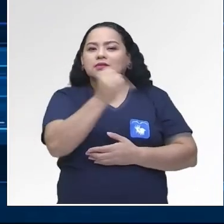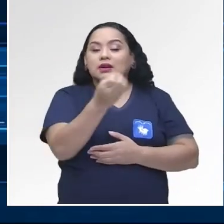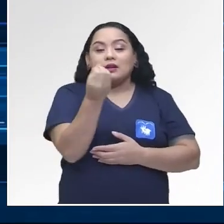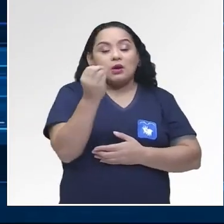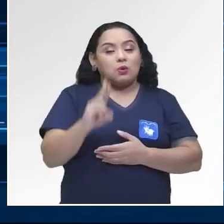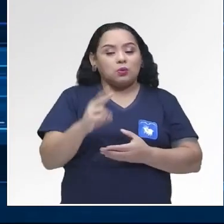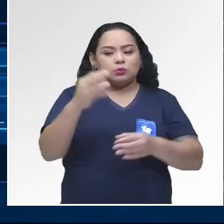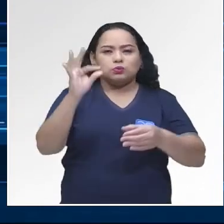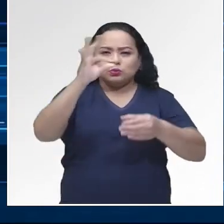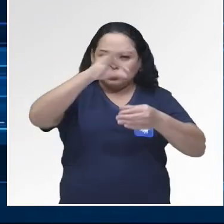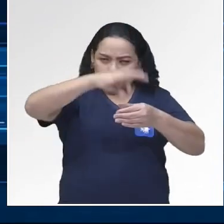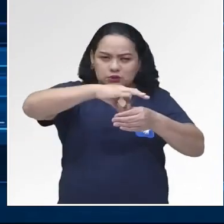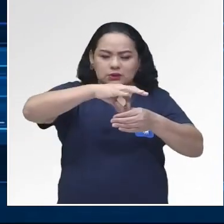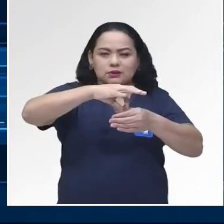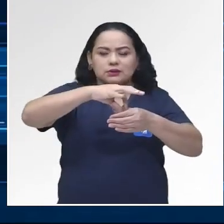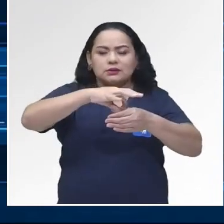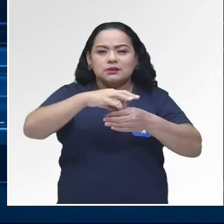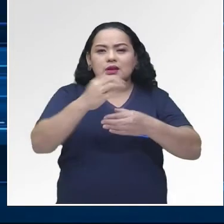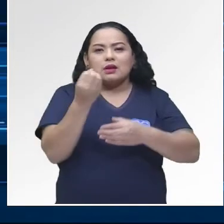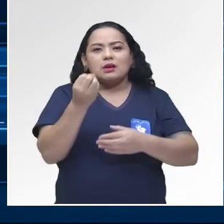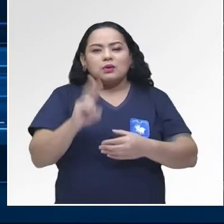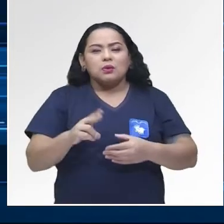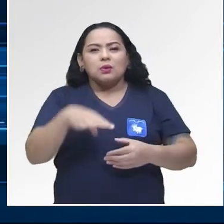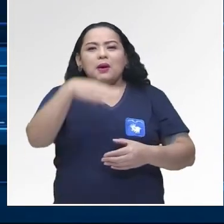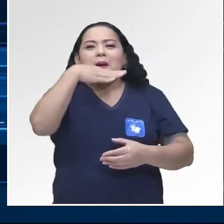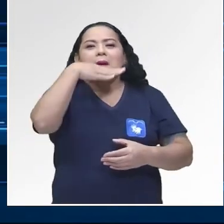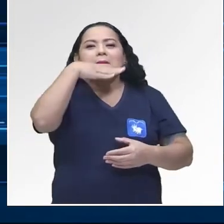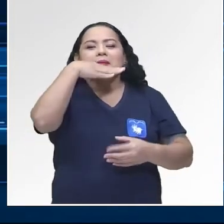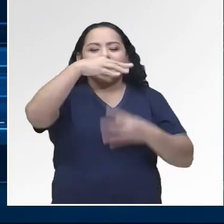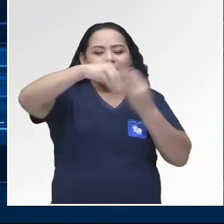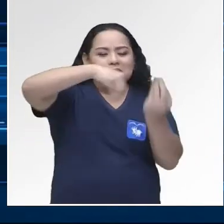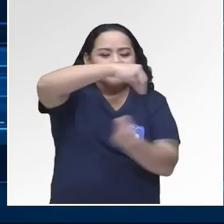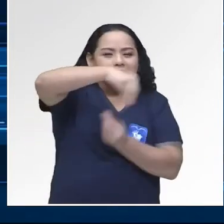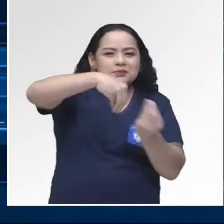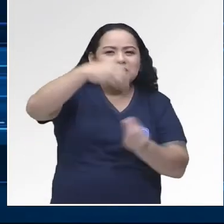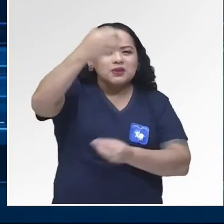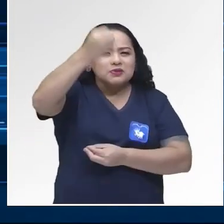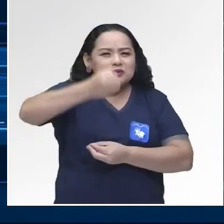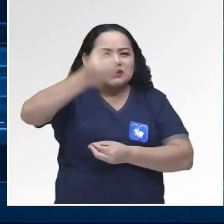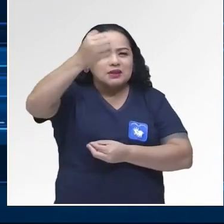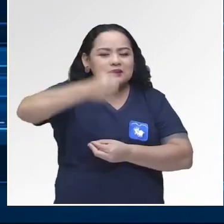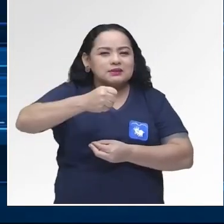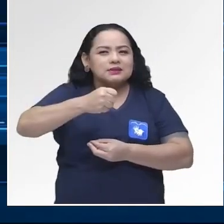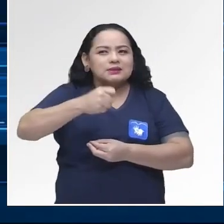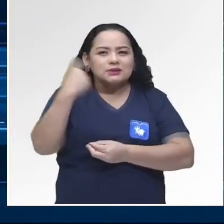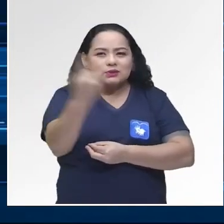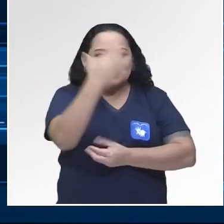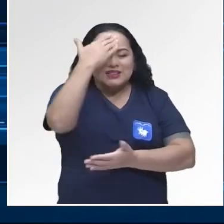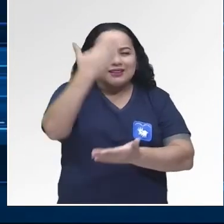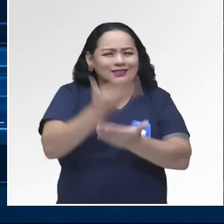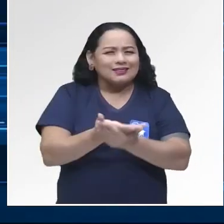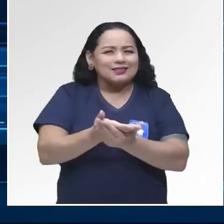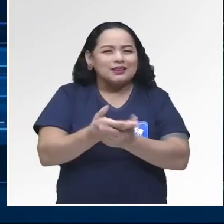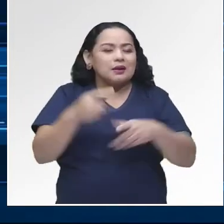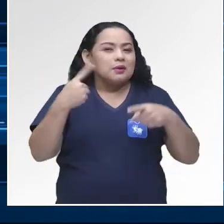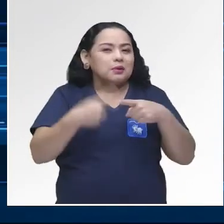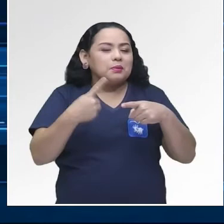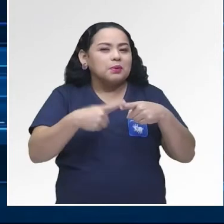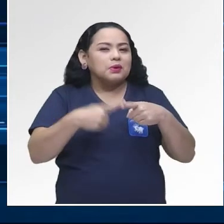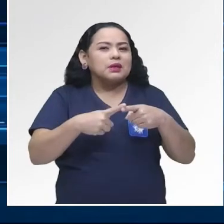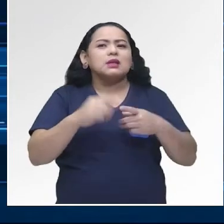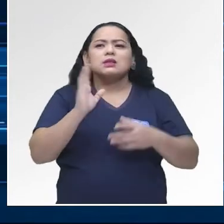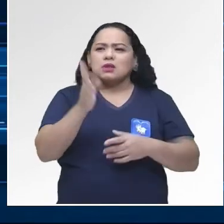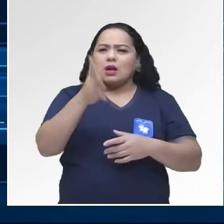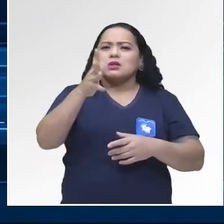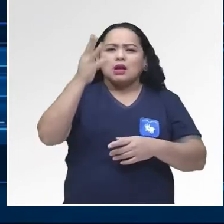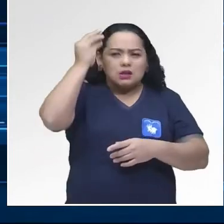chá, né? Ou então a da manga com leite, né? A gente acredita. Porque não, eu tenho